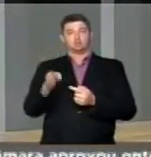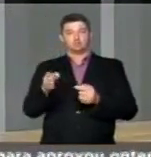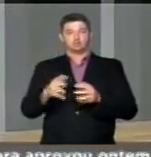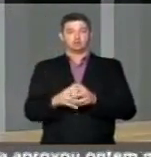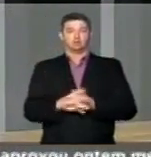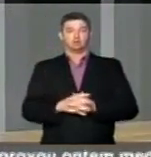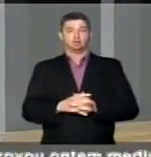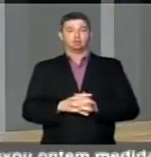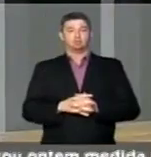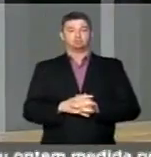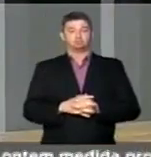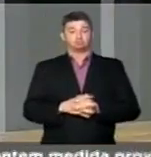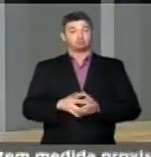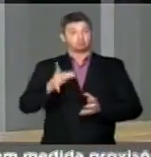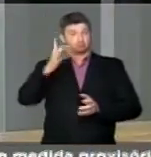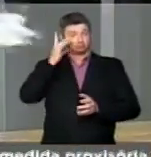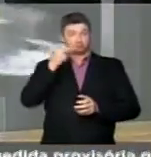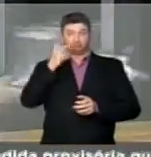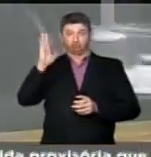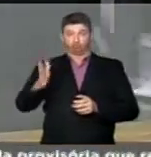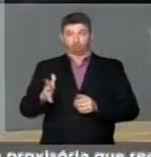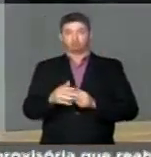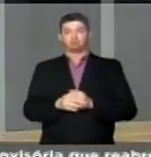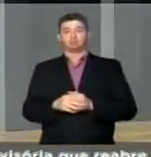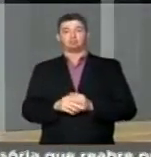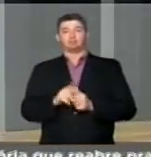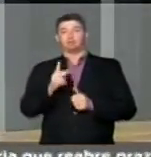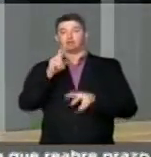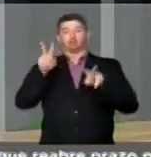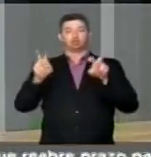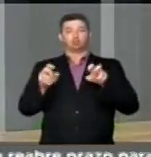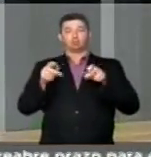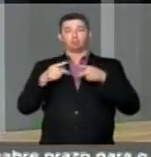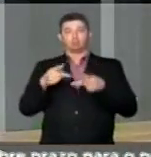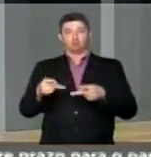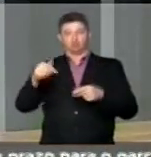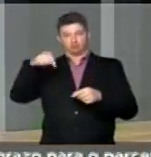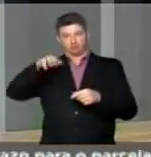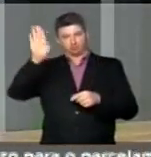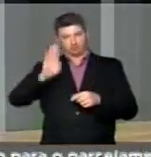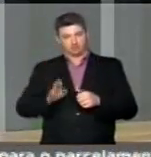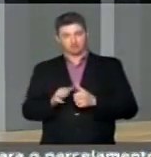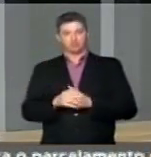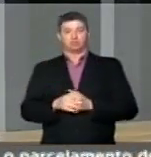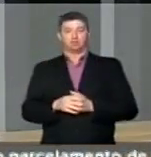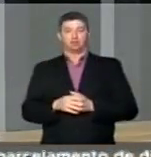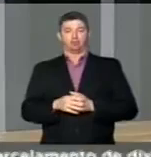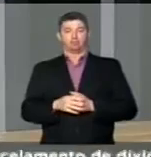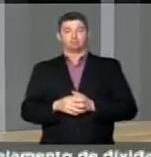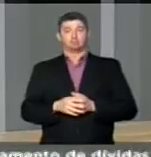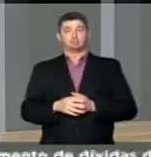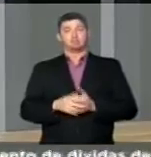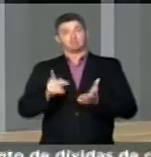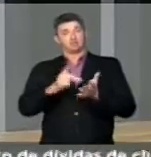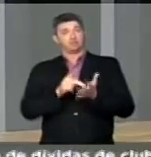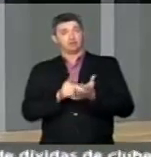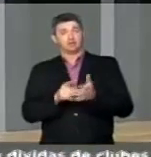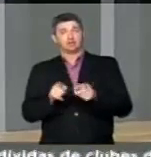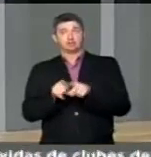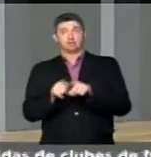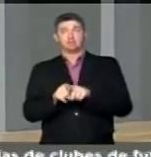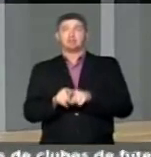45%. Afirmou Dilma, falando sobre o plano apresentado pelo Brasil. É verdade, senhor presidente,